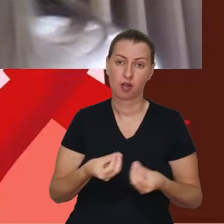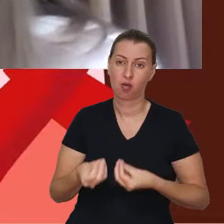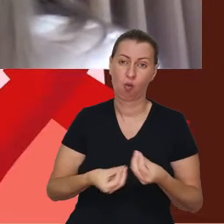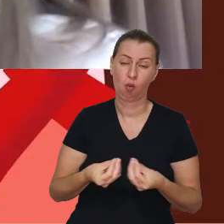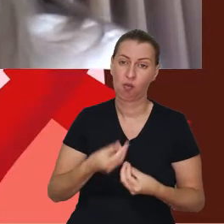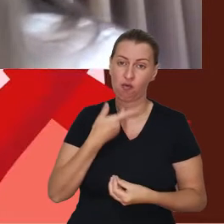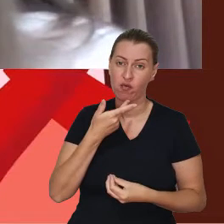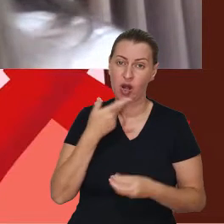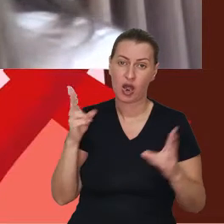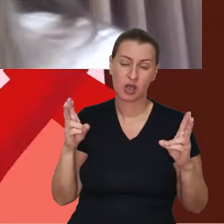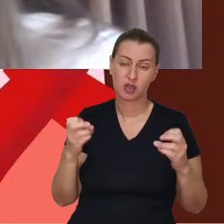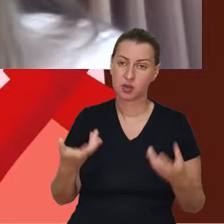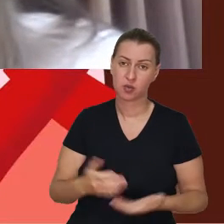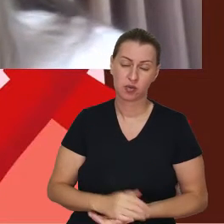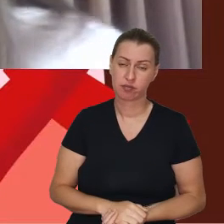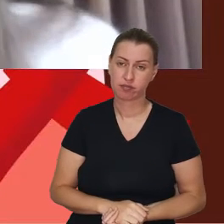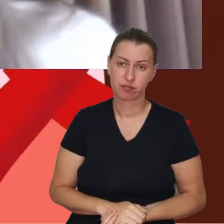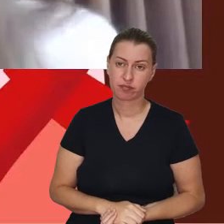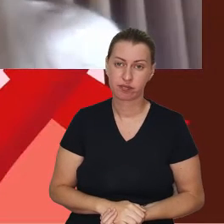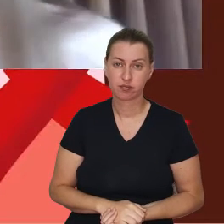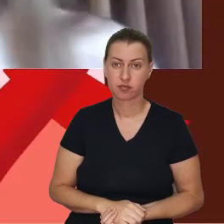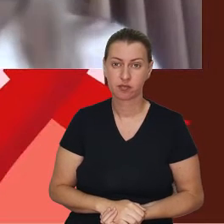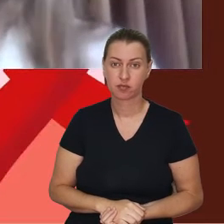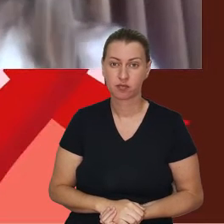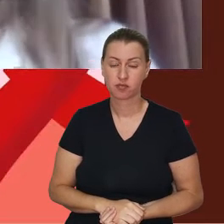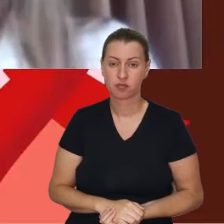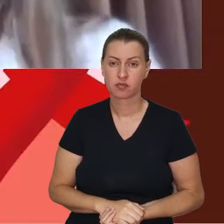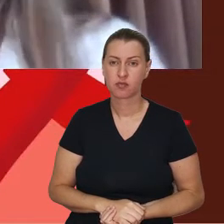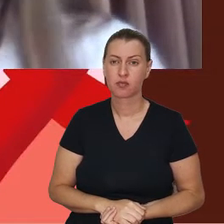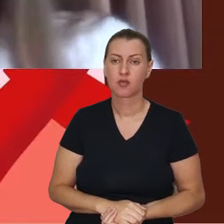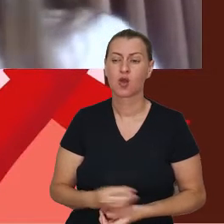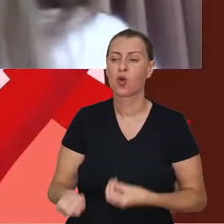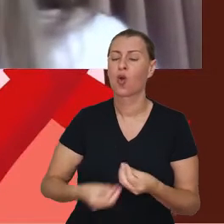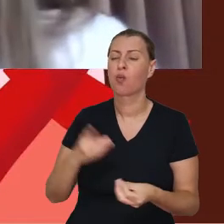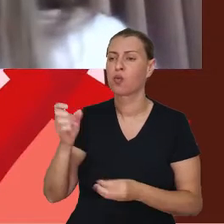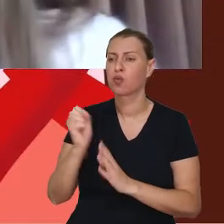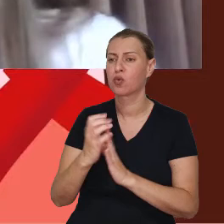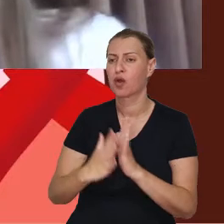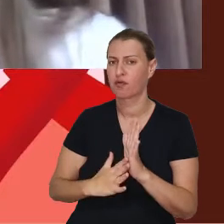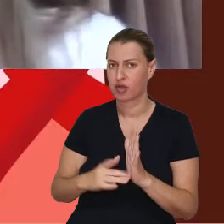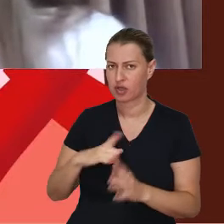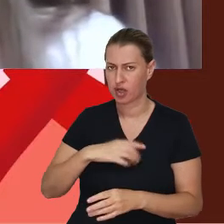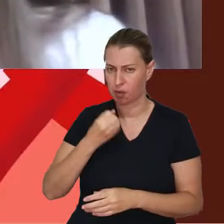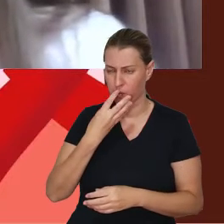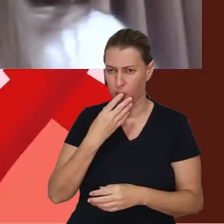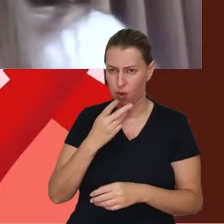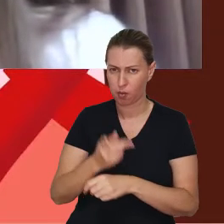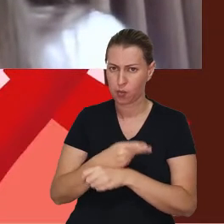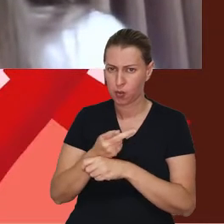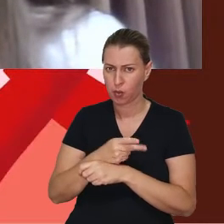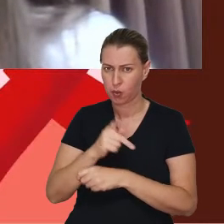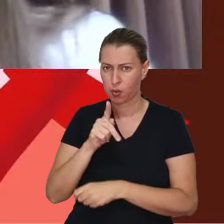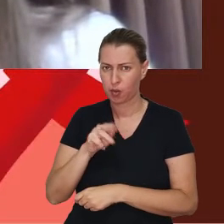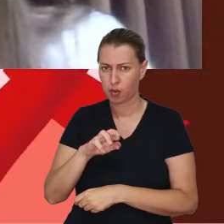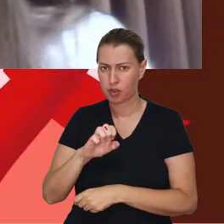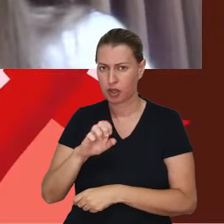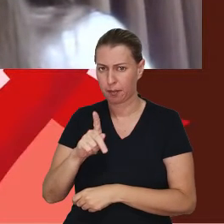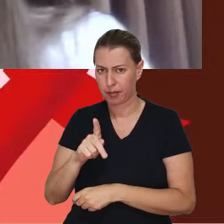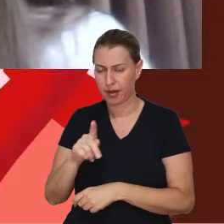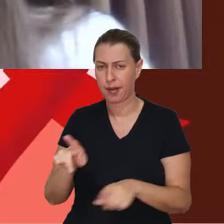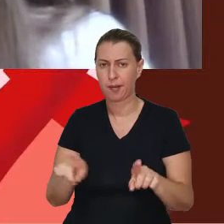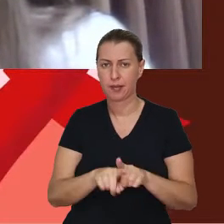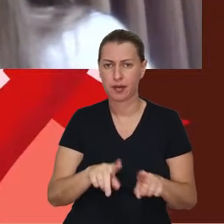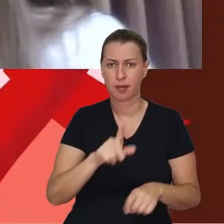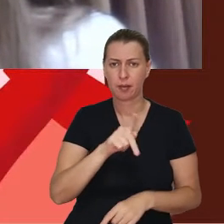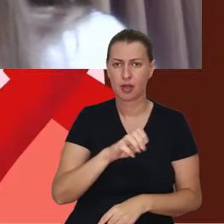isso. Tranquilo. A gente tem... como é que tu avalia? A gente tem tido uma boa procura da PrEP, da PEP, porque